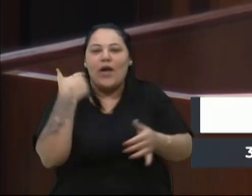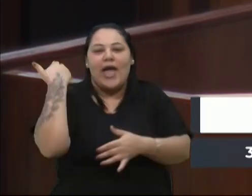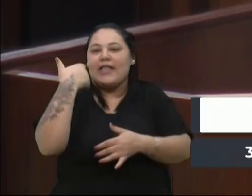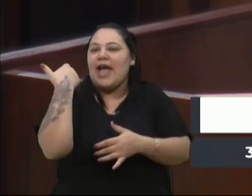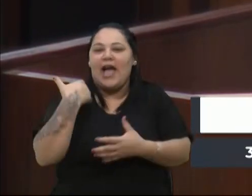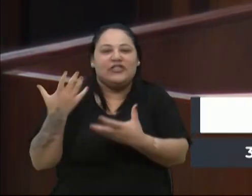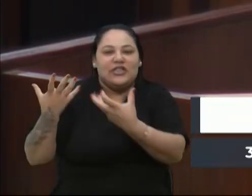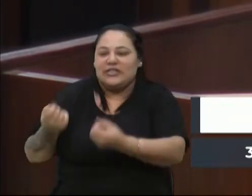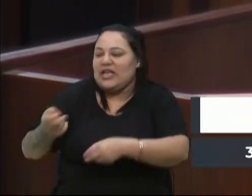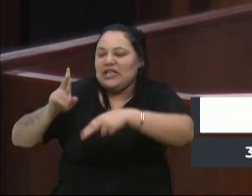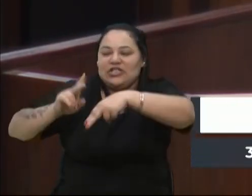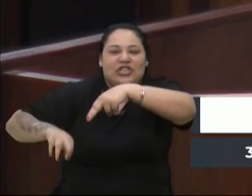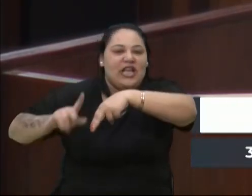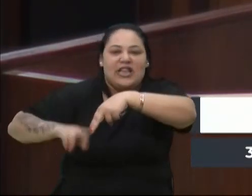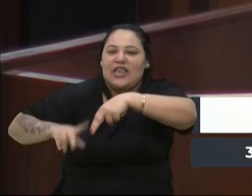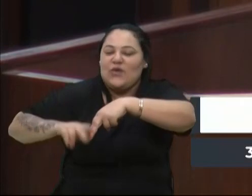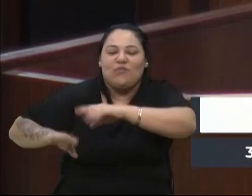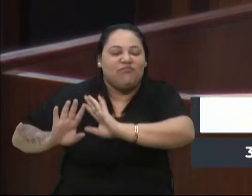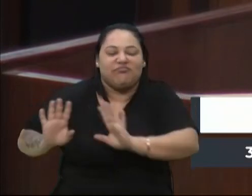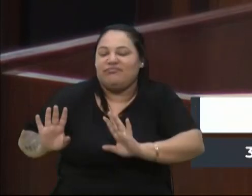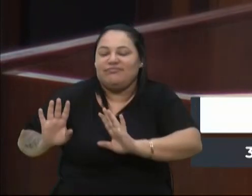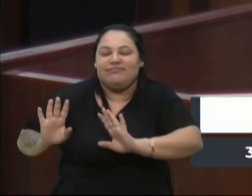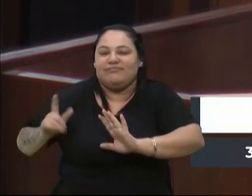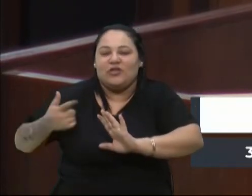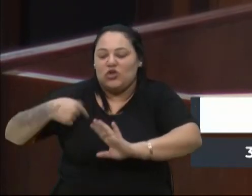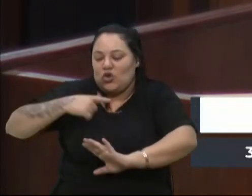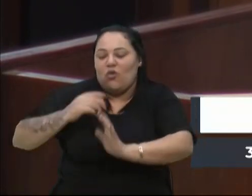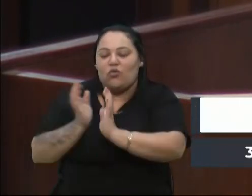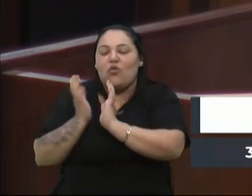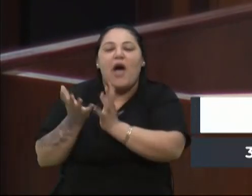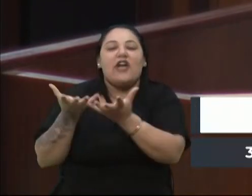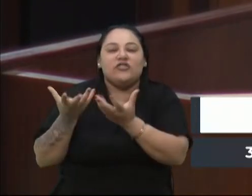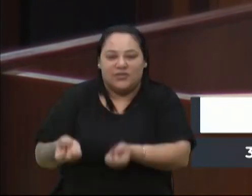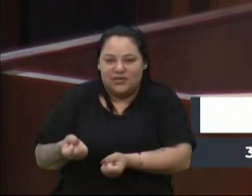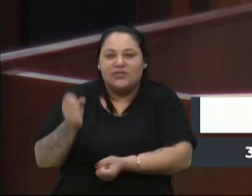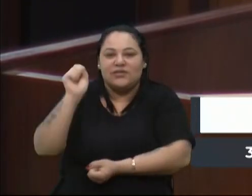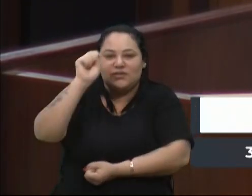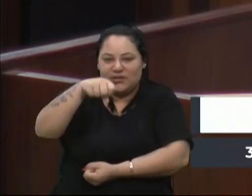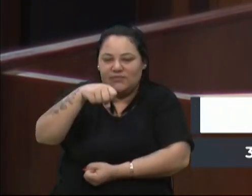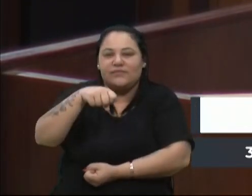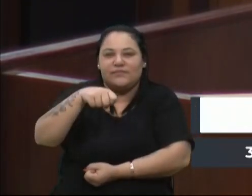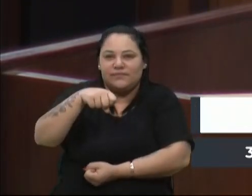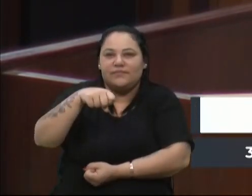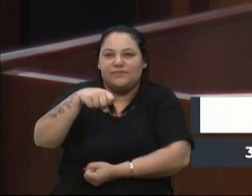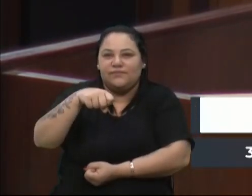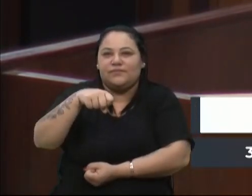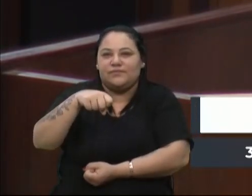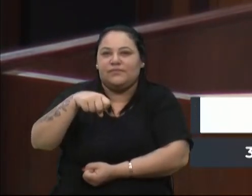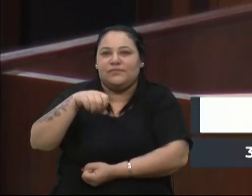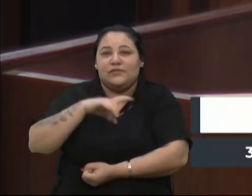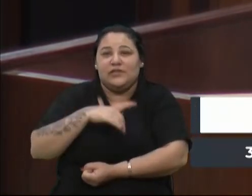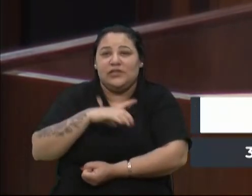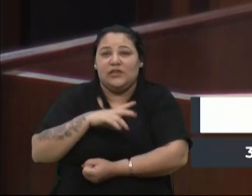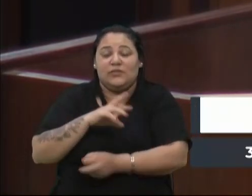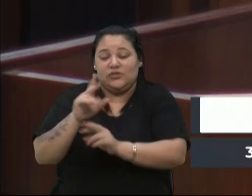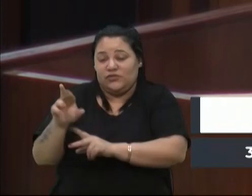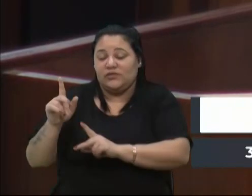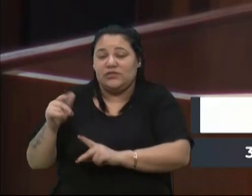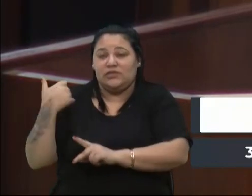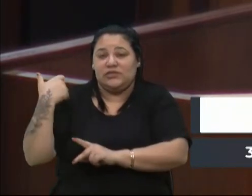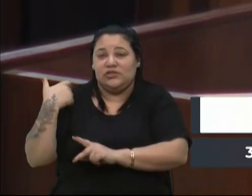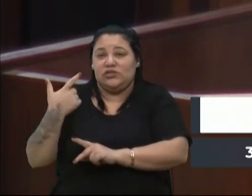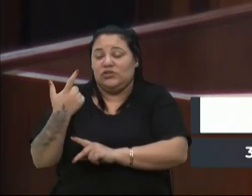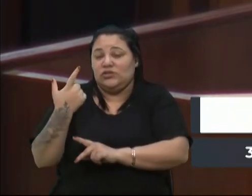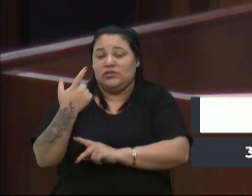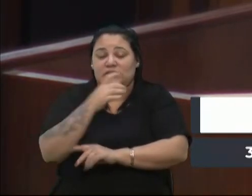de pessoas de 12, 13, 14, 15 anos até 30, é uma média. Então, tem uma diferença etária, onde um aprende com